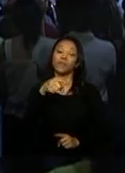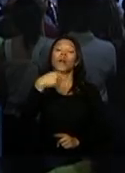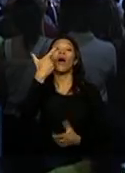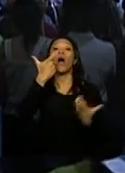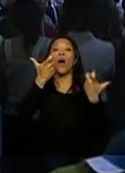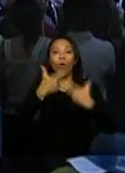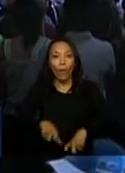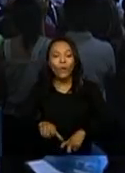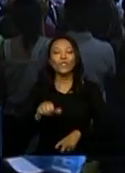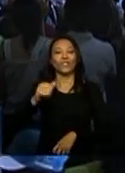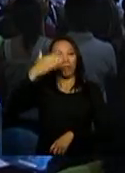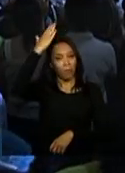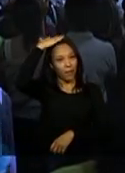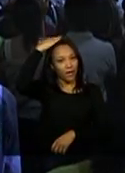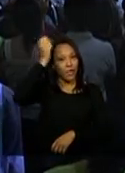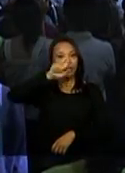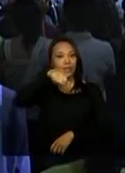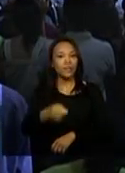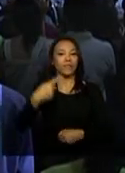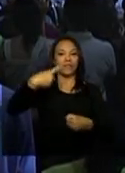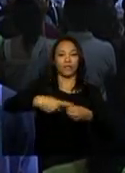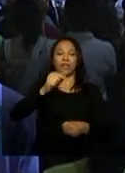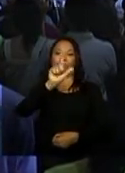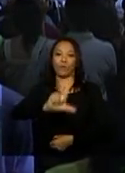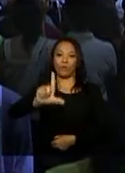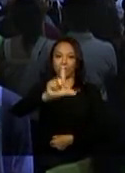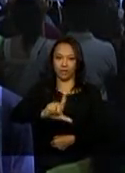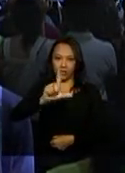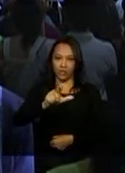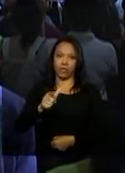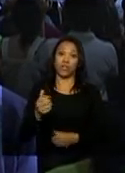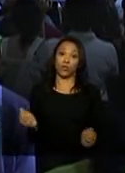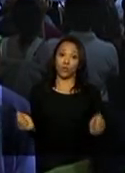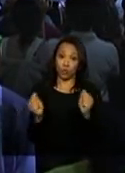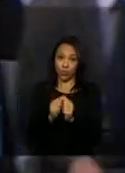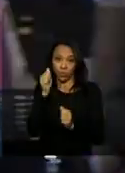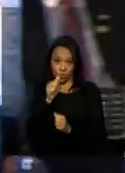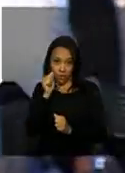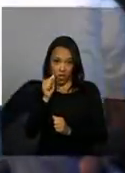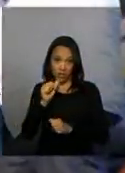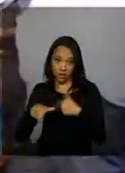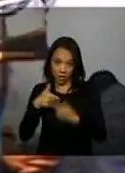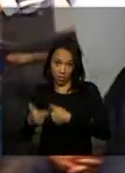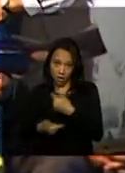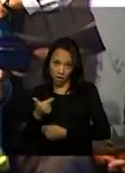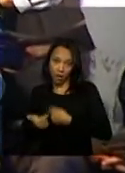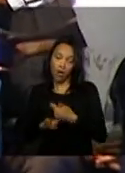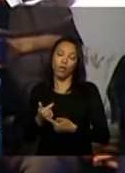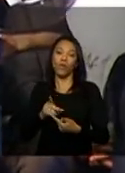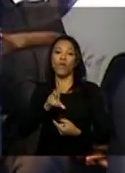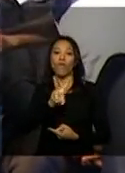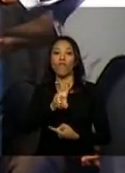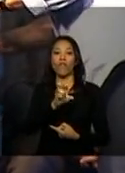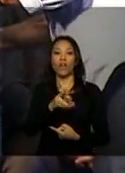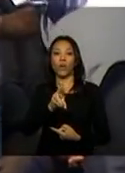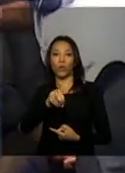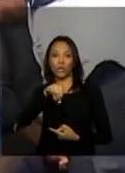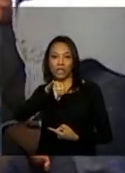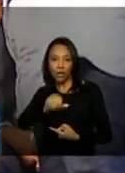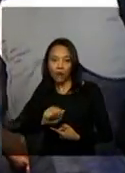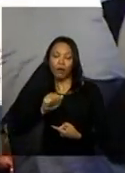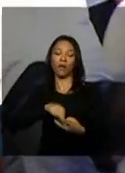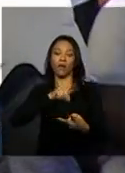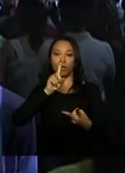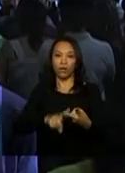Londrina, Paraná, acompanhado das catadoras de materiais recicláveis, Verônica Cardoso da